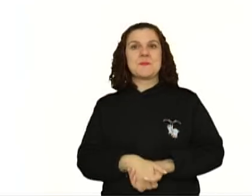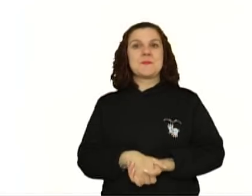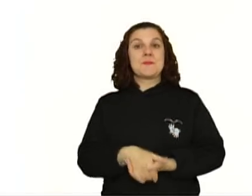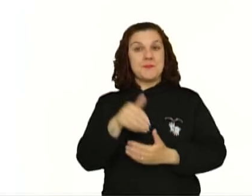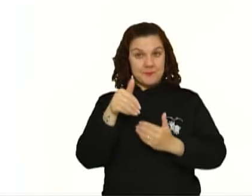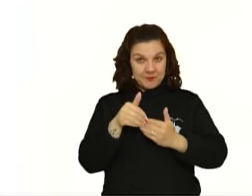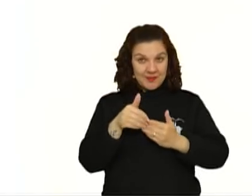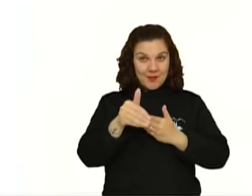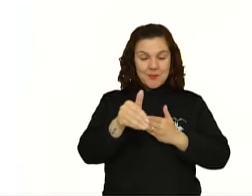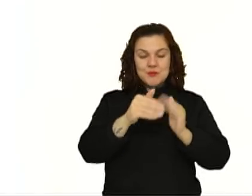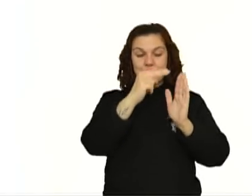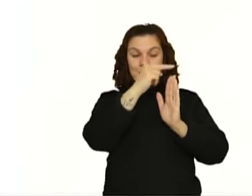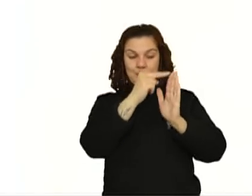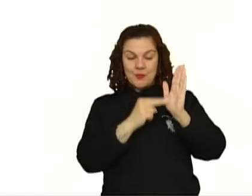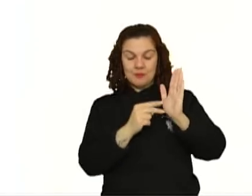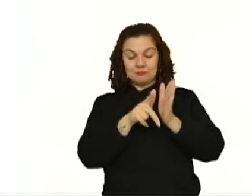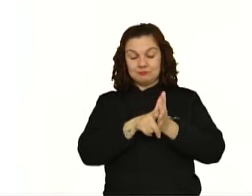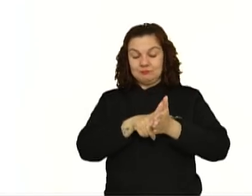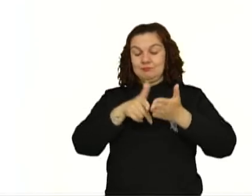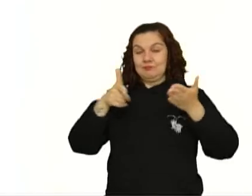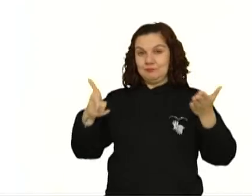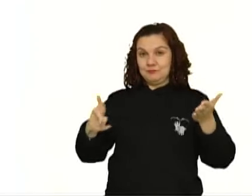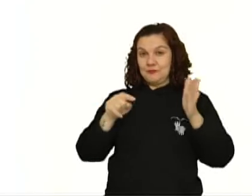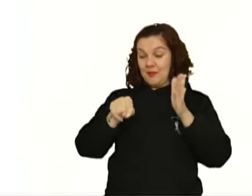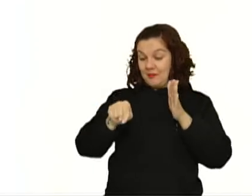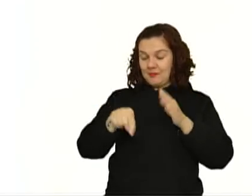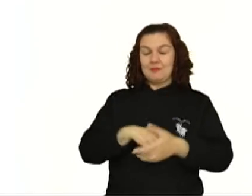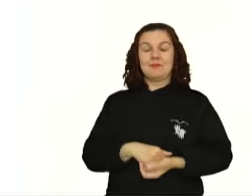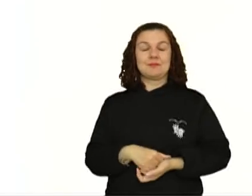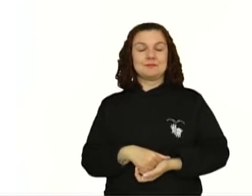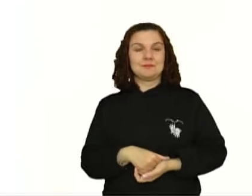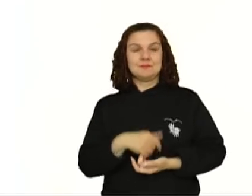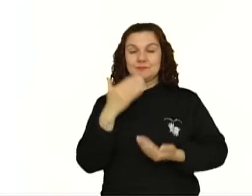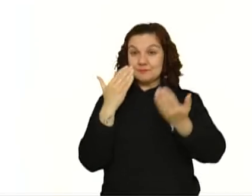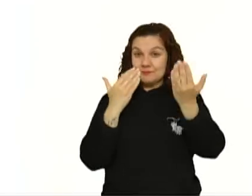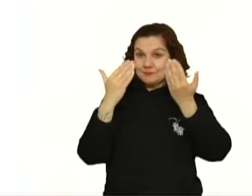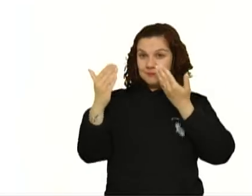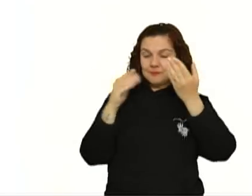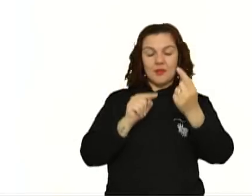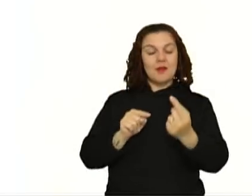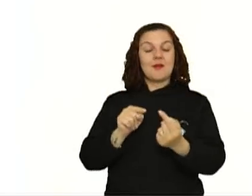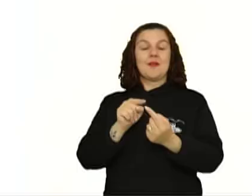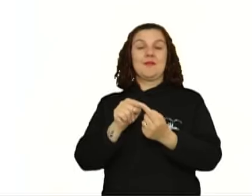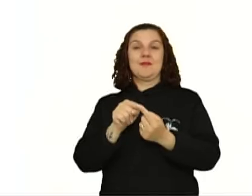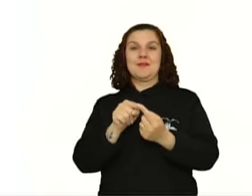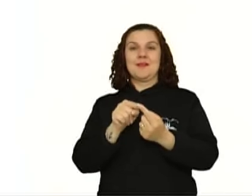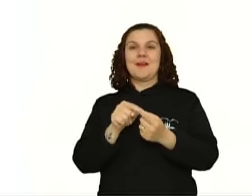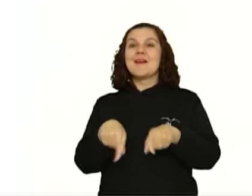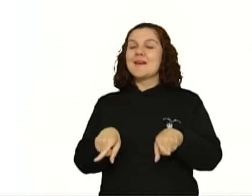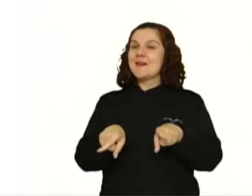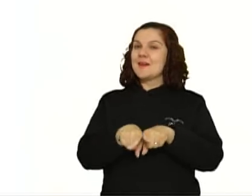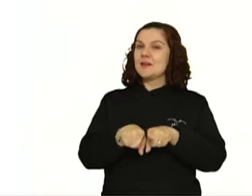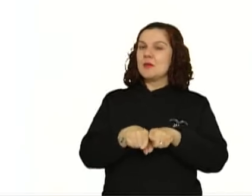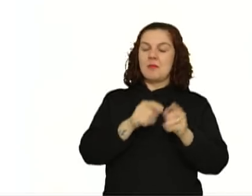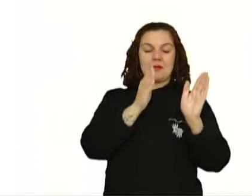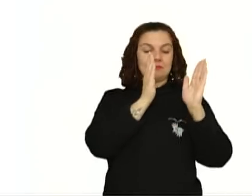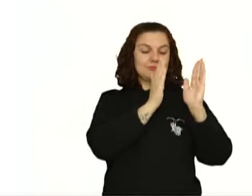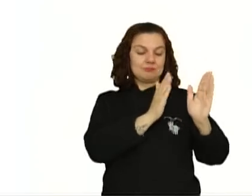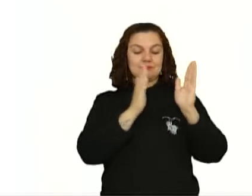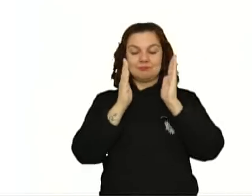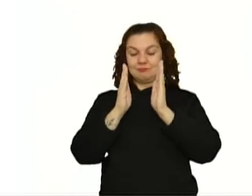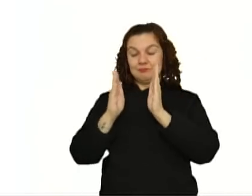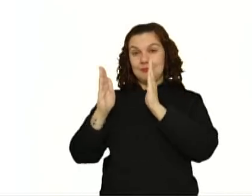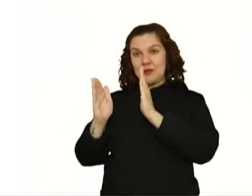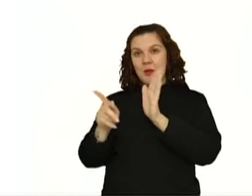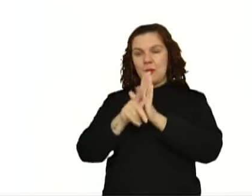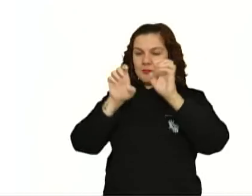da leitura de um exemplar do gênero notícia, analisamos sua finalidade e as partes que compõem